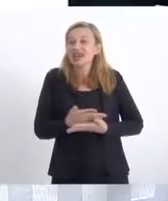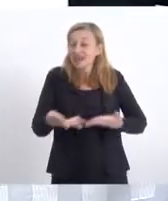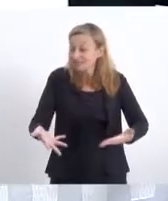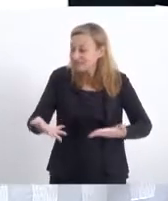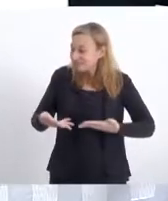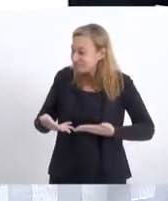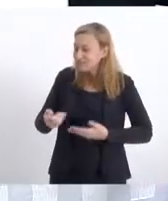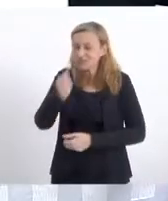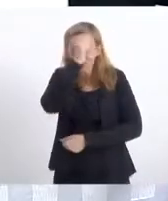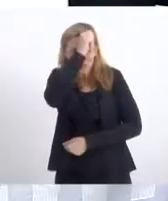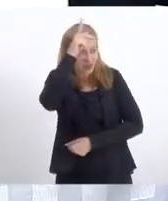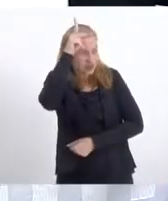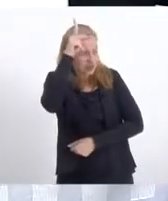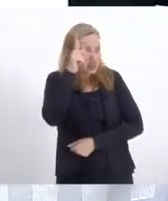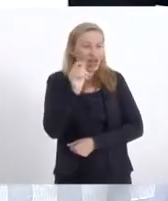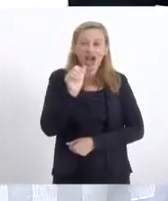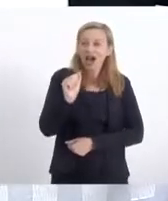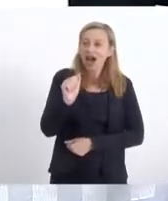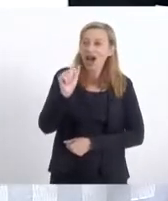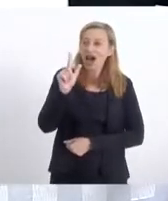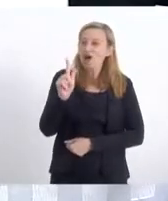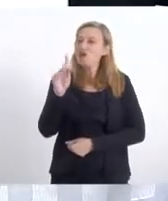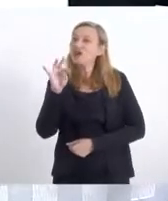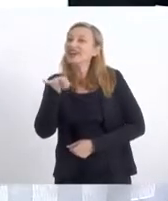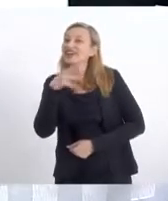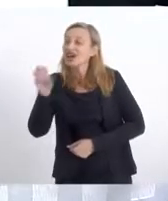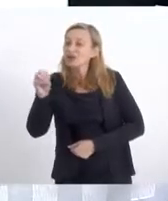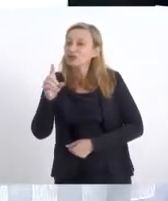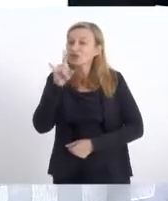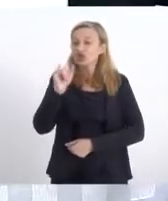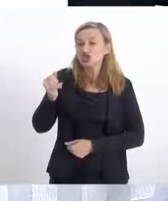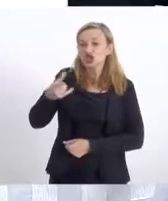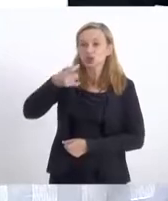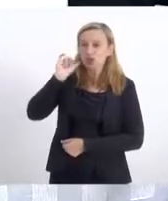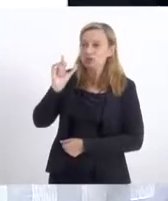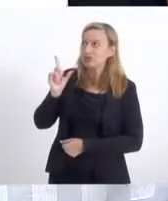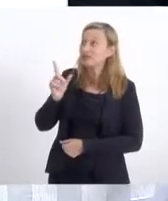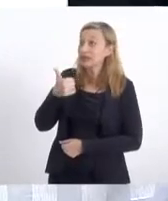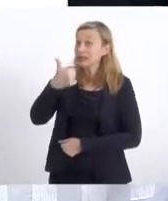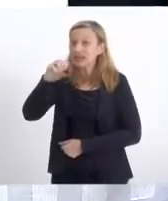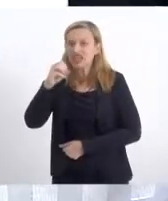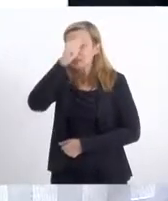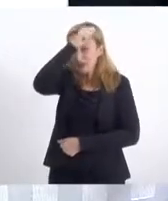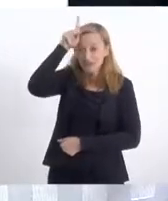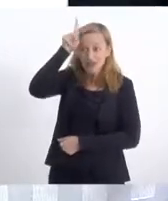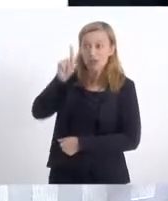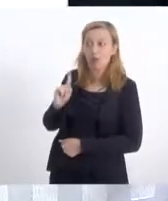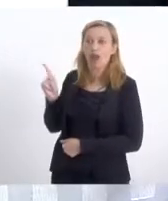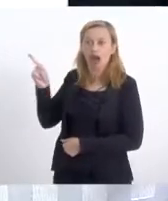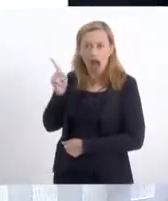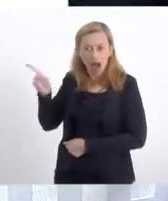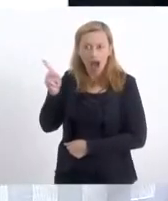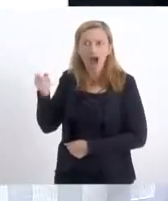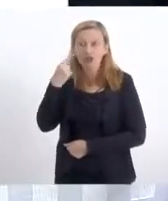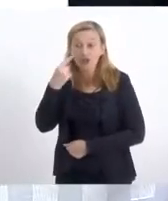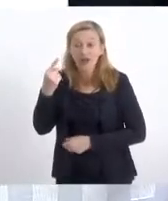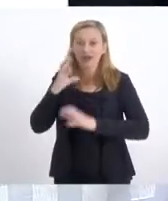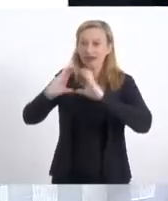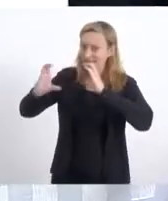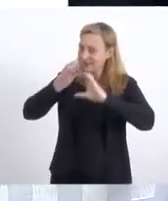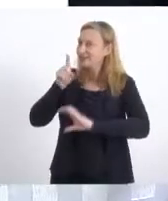do prefeito Alfredão no dia de ontem. Tivemos 10 prefeitos lá. Quem esteve lá, Branca, viu ele